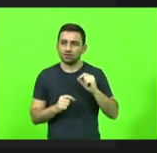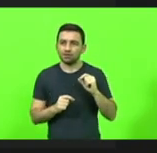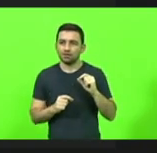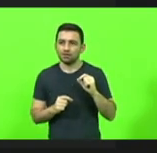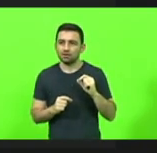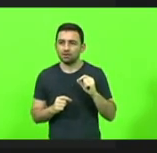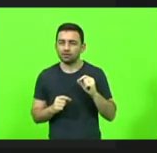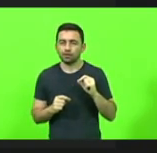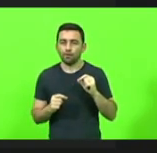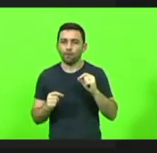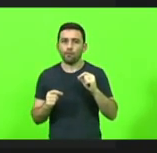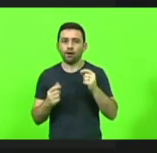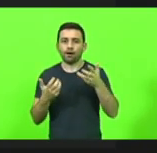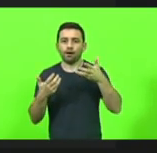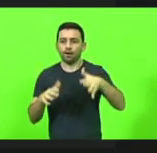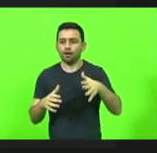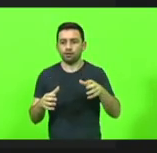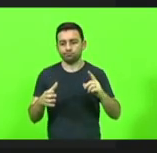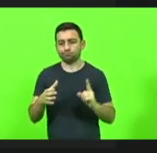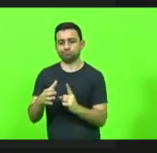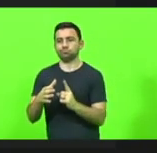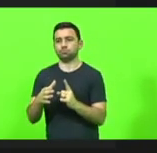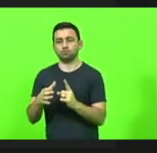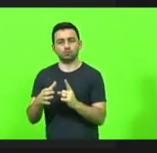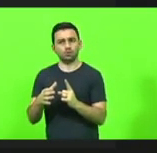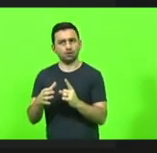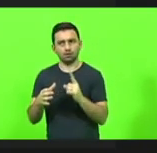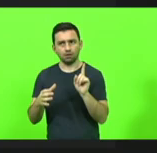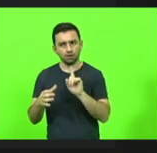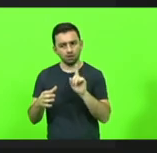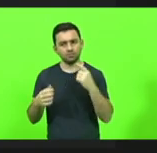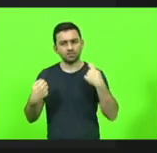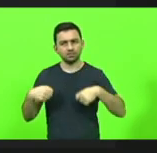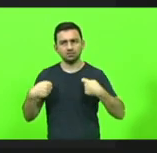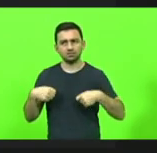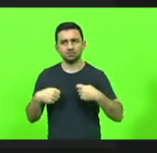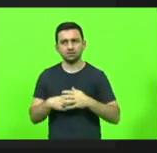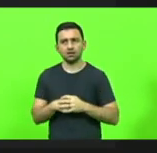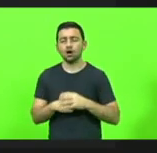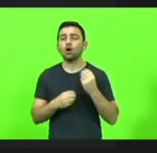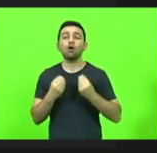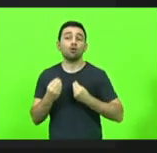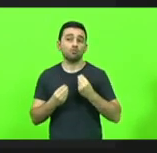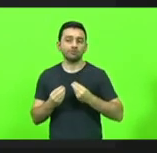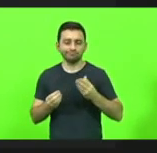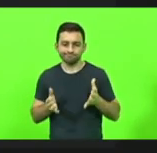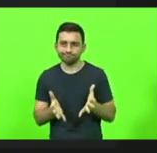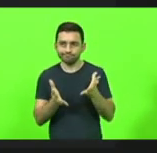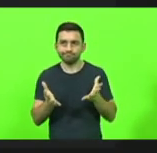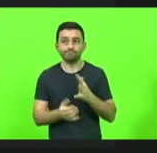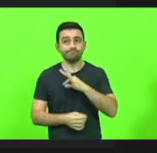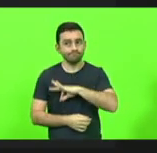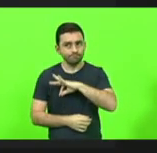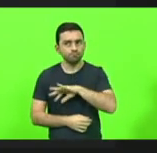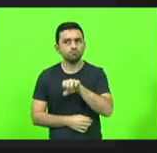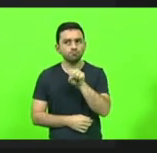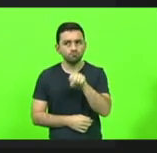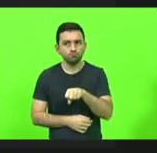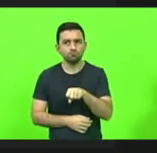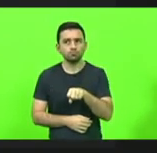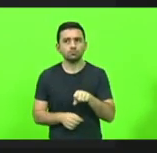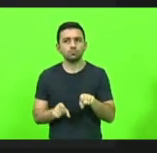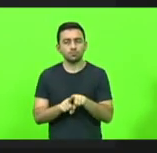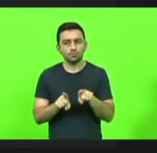não tê-los na equipe. Como é que nós fazemos isso? Através de incentivos financeiros, através